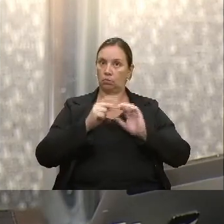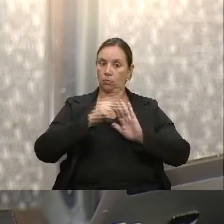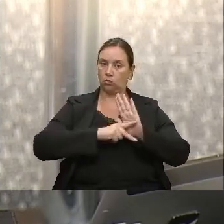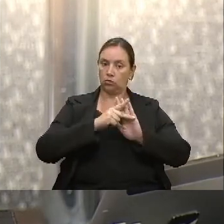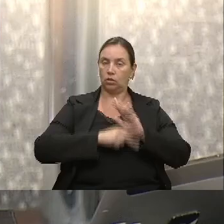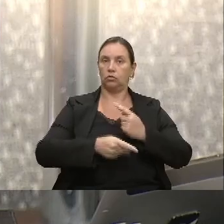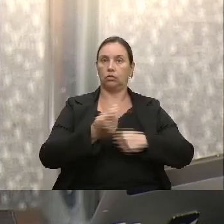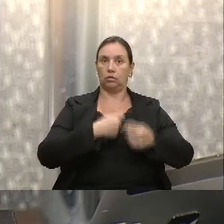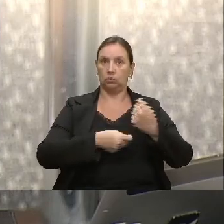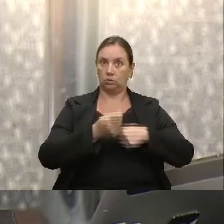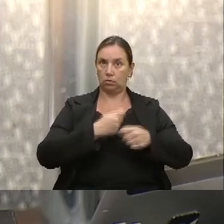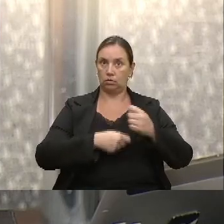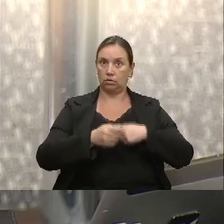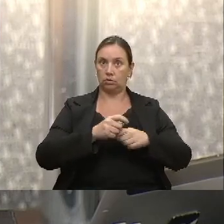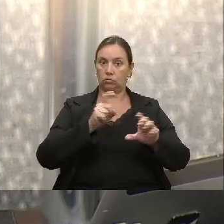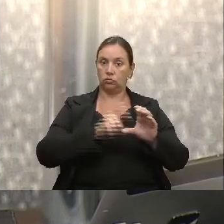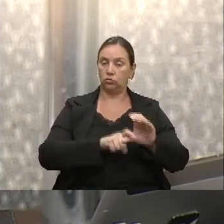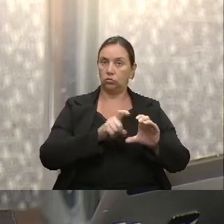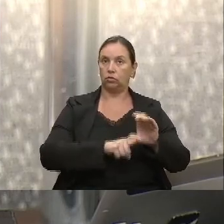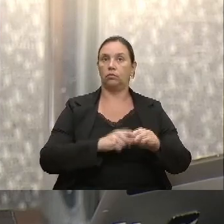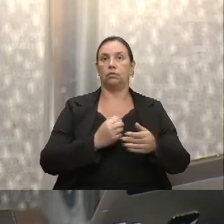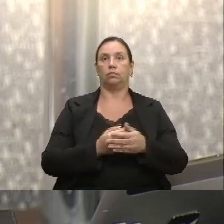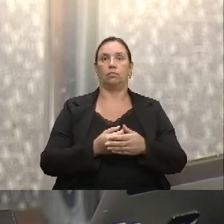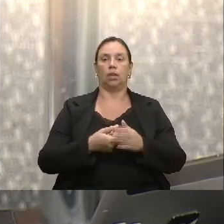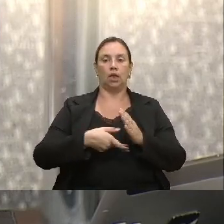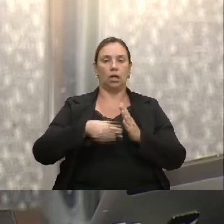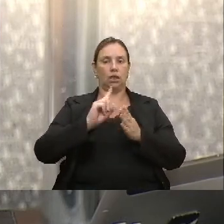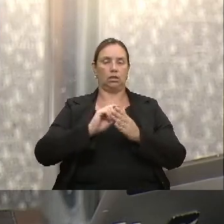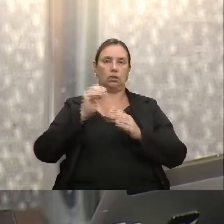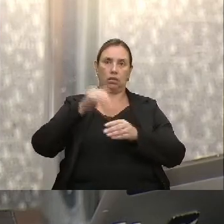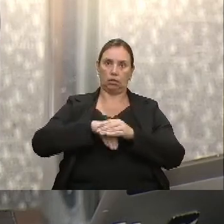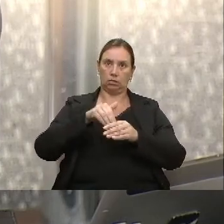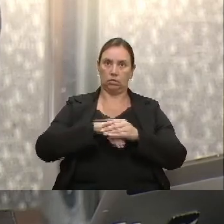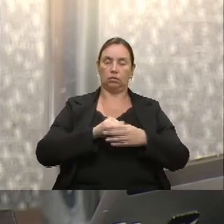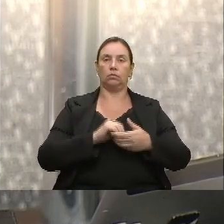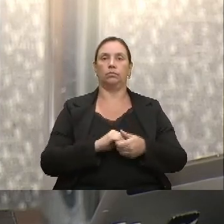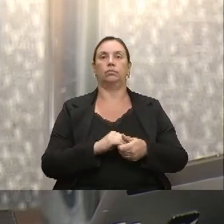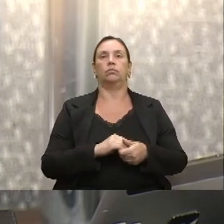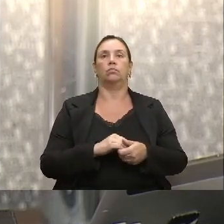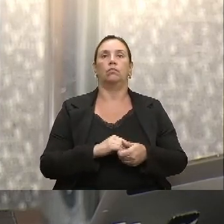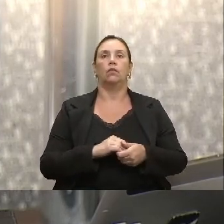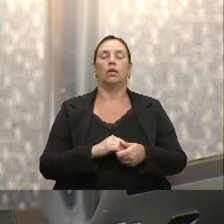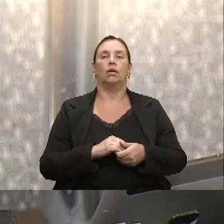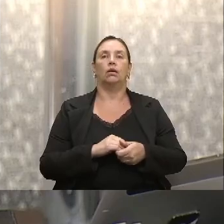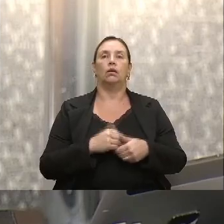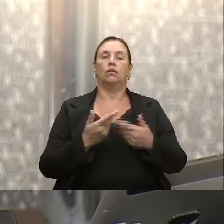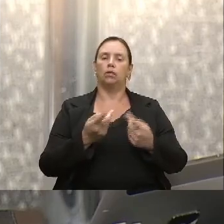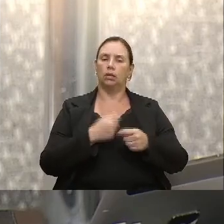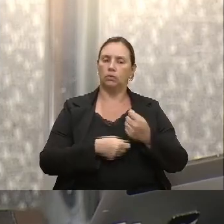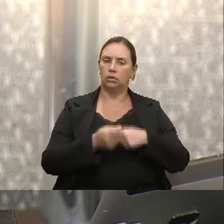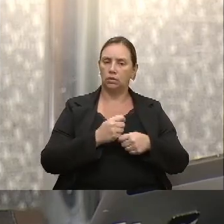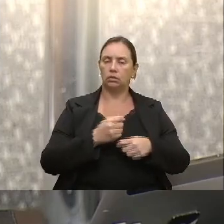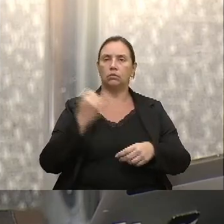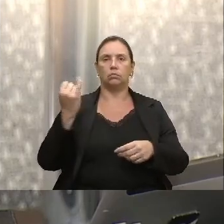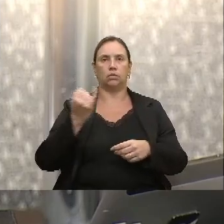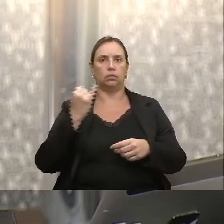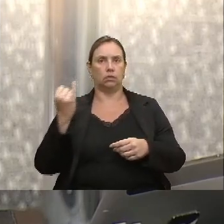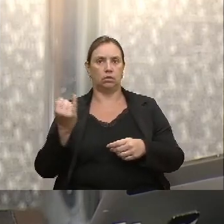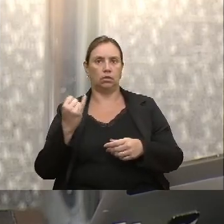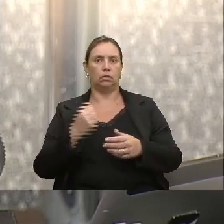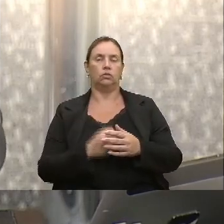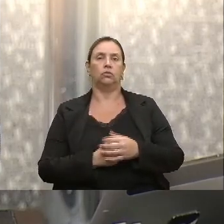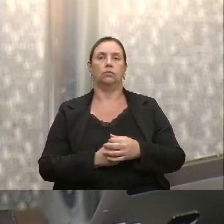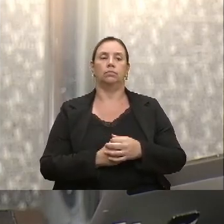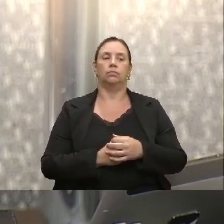dívida no período pré-eleitoral, dizendo que aquela negociação era muito importante, fez com